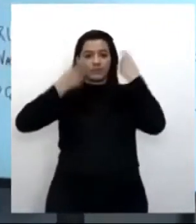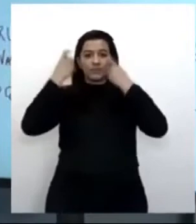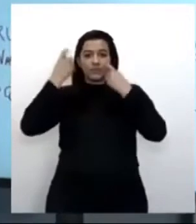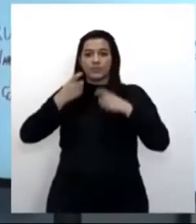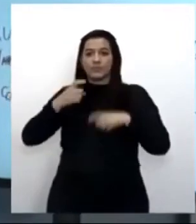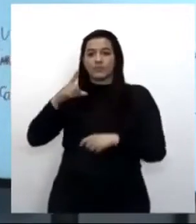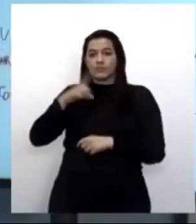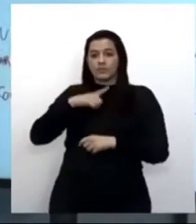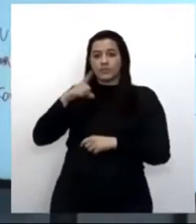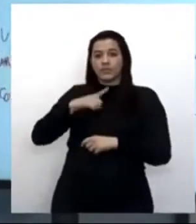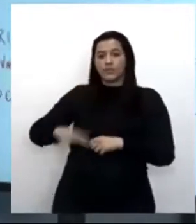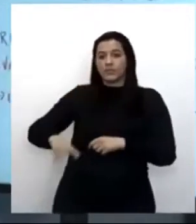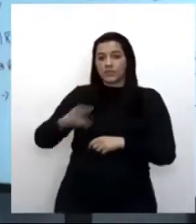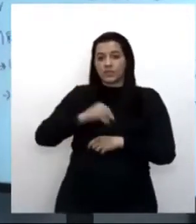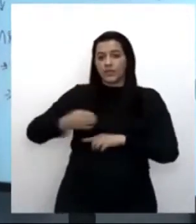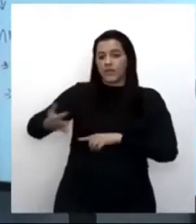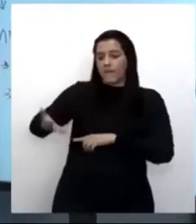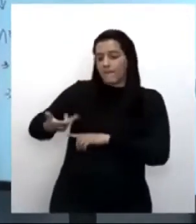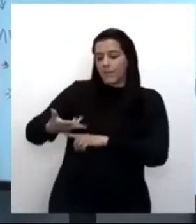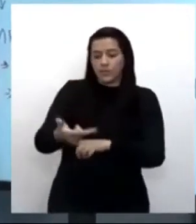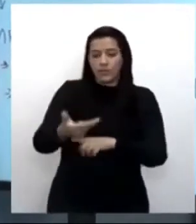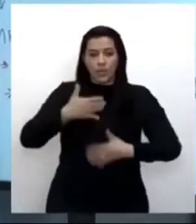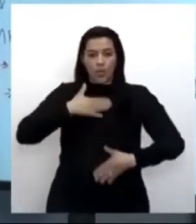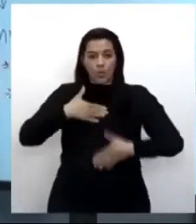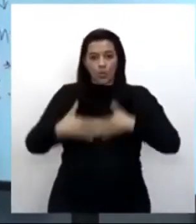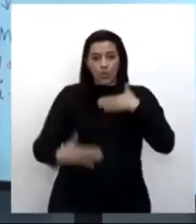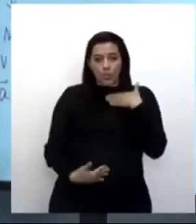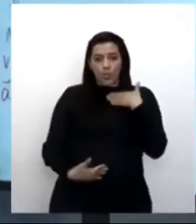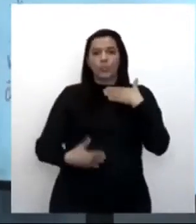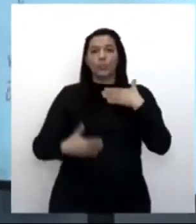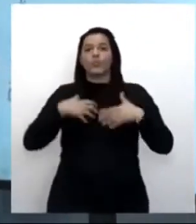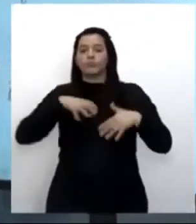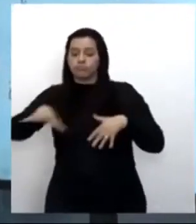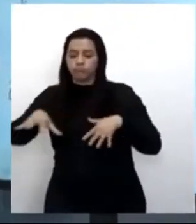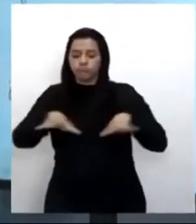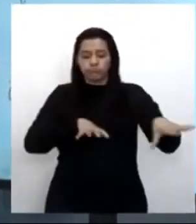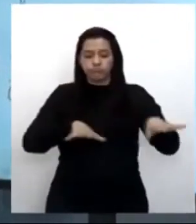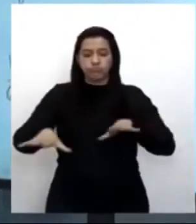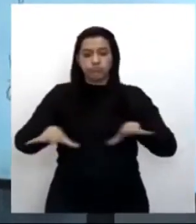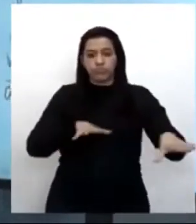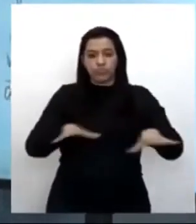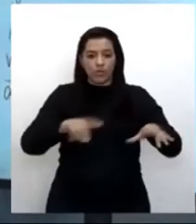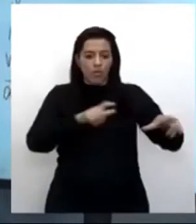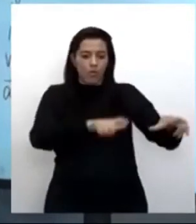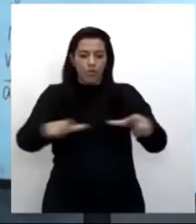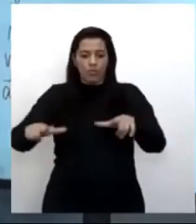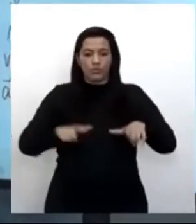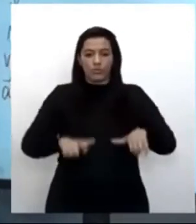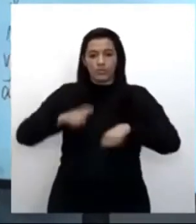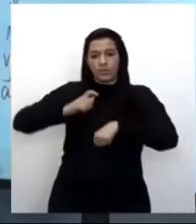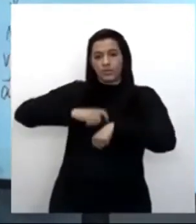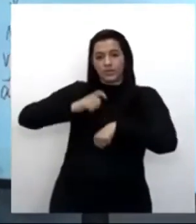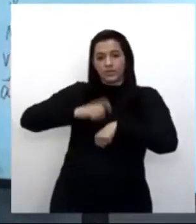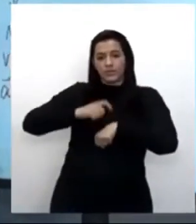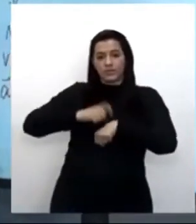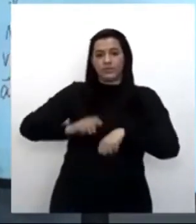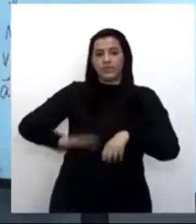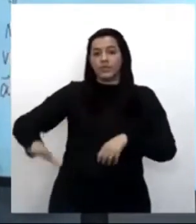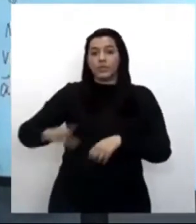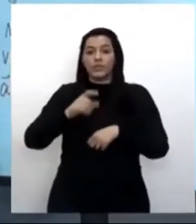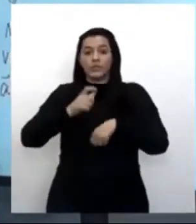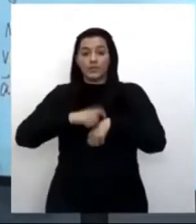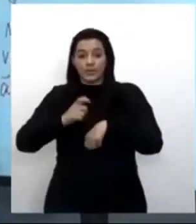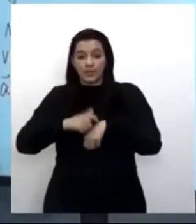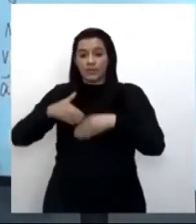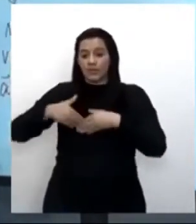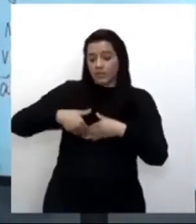é saber a velocidade do corpo. É saber o deslocamento desse corpo no espaço, no tempo. E saber também o tempo que levou